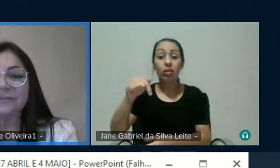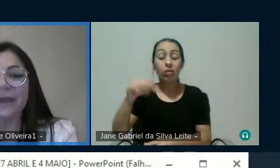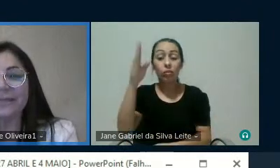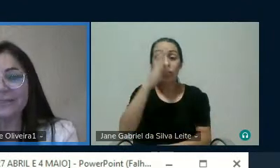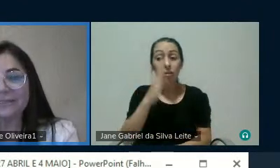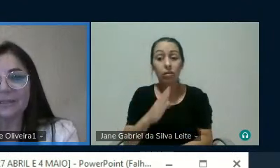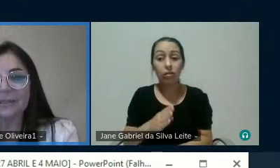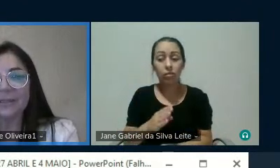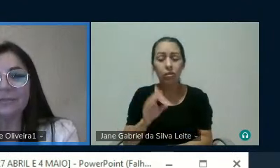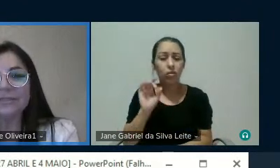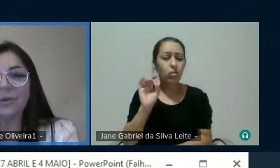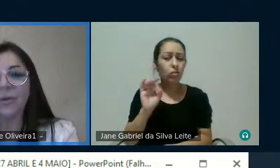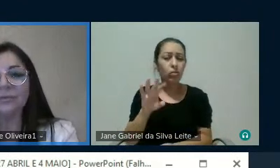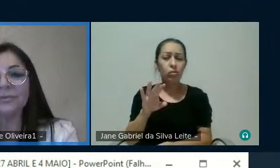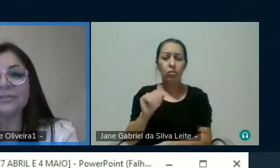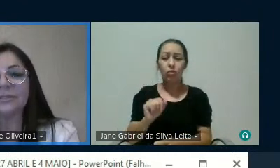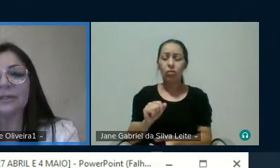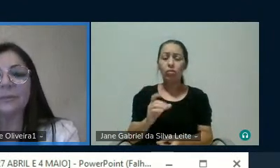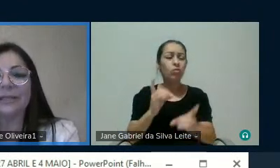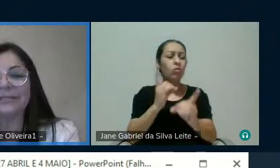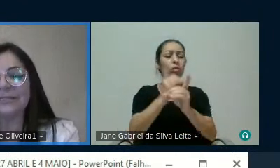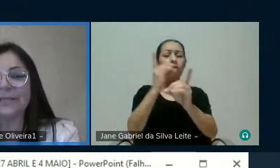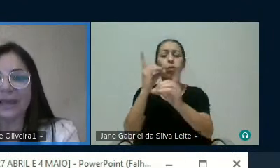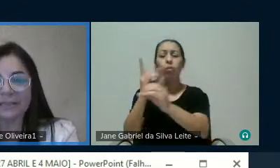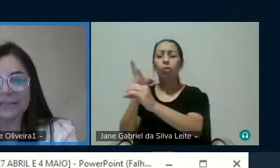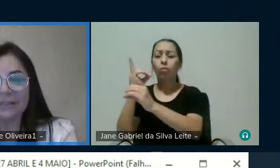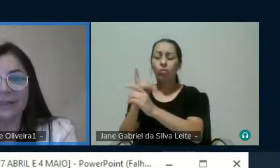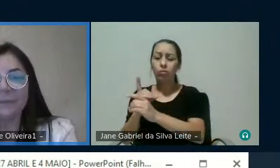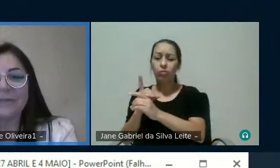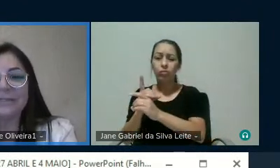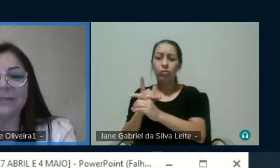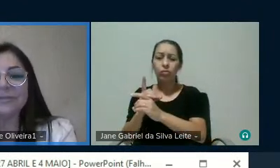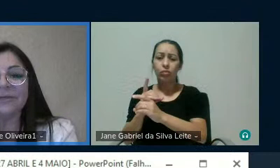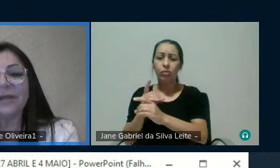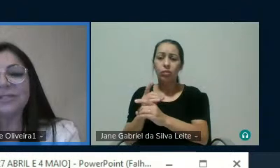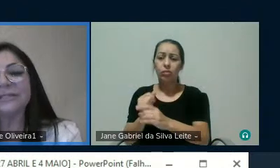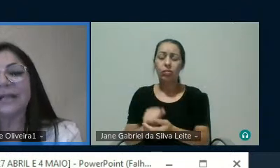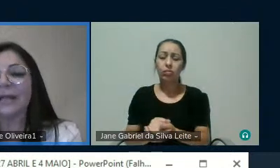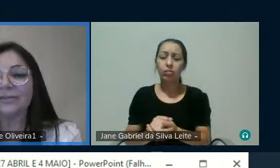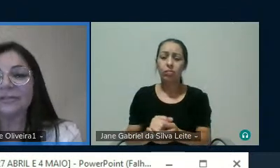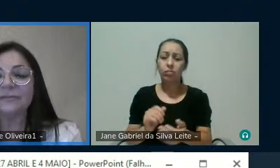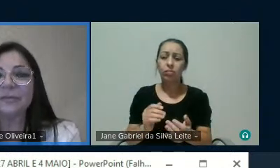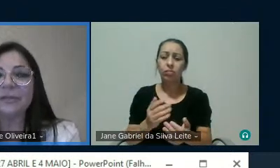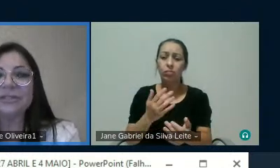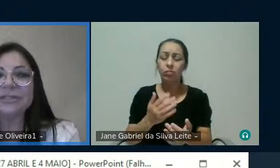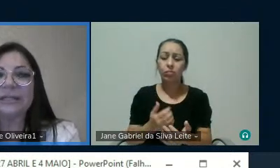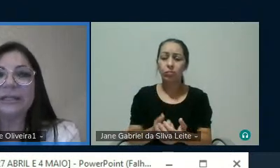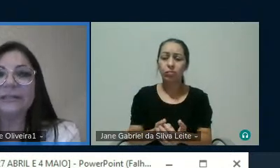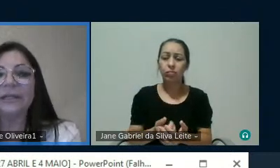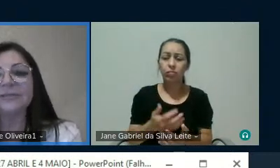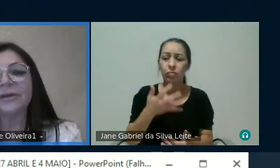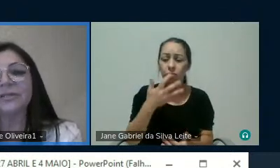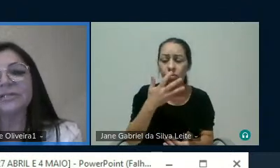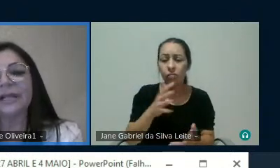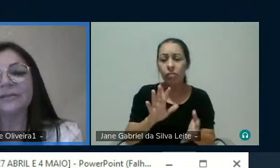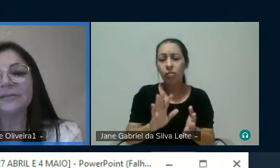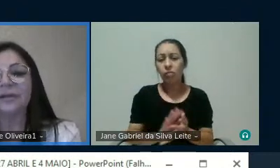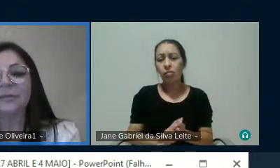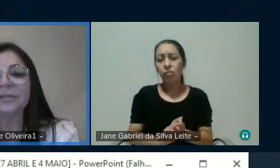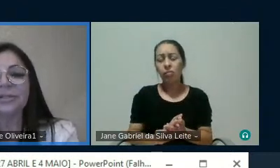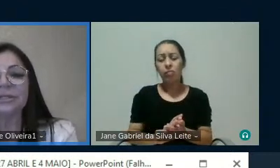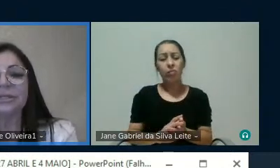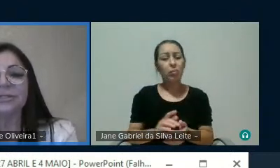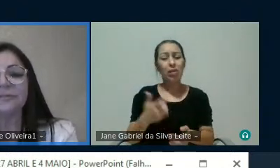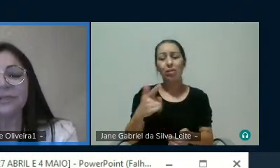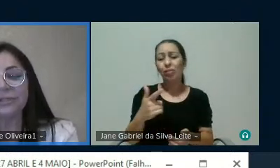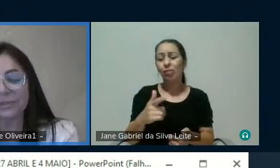nos festivais, nos encontros presenciais, mas que não são registrados em forma de escrita, não são registrados em